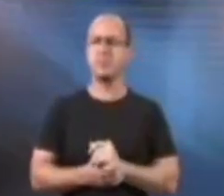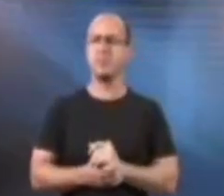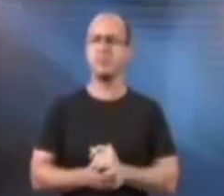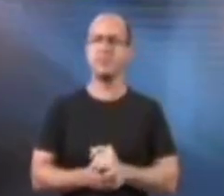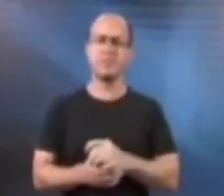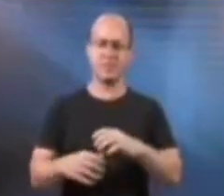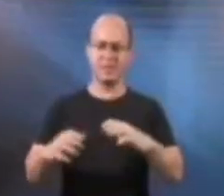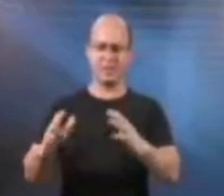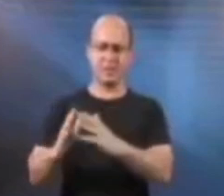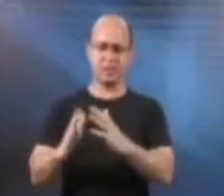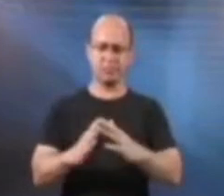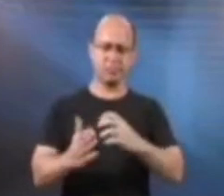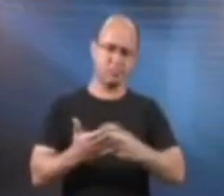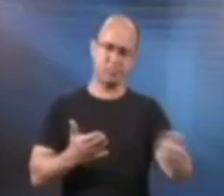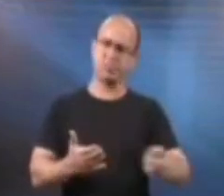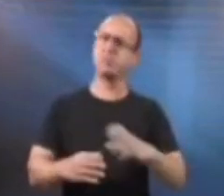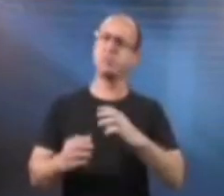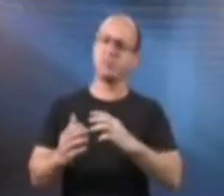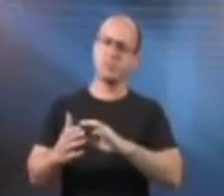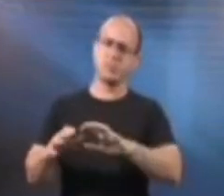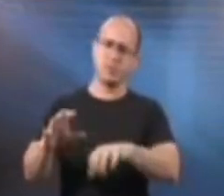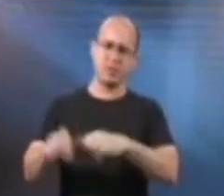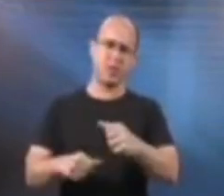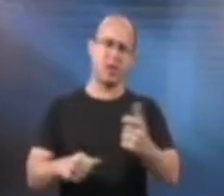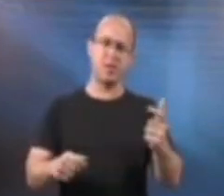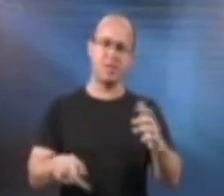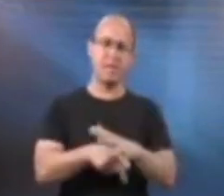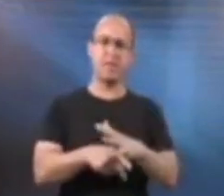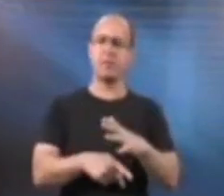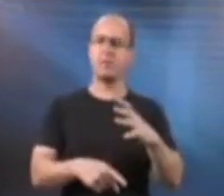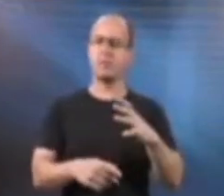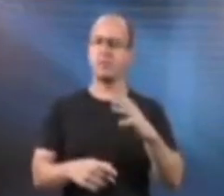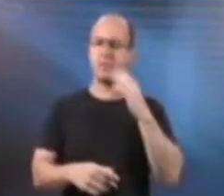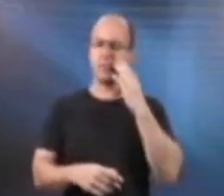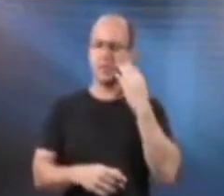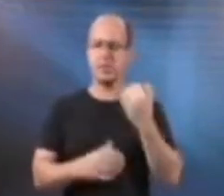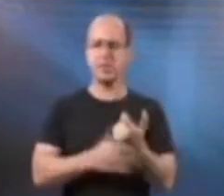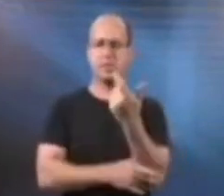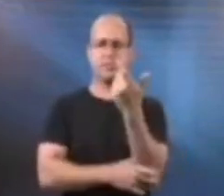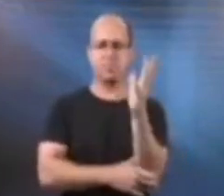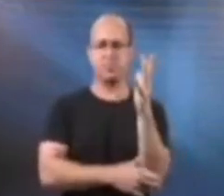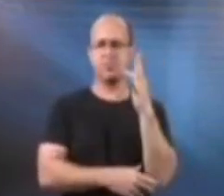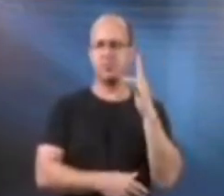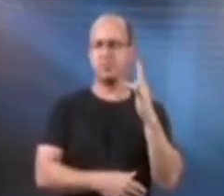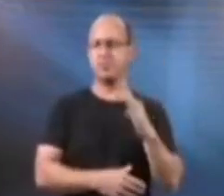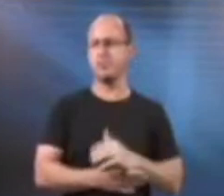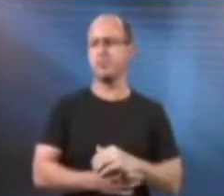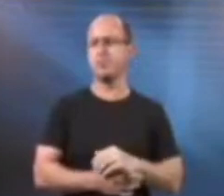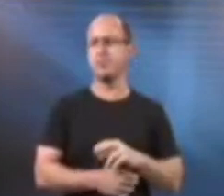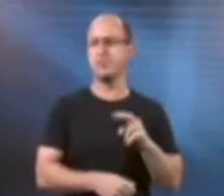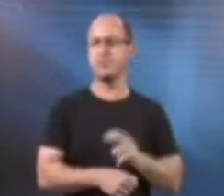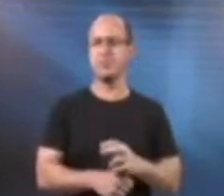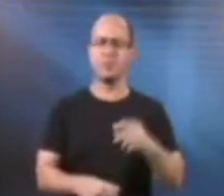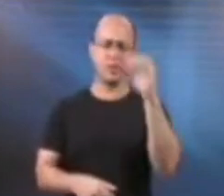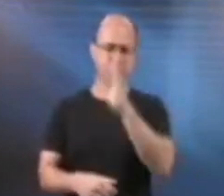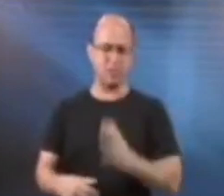terras do Vale do Açu para criar reservas florestais. O Brasil está queimando em